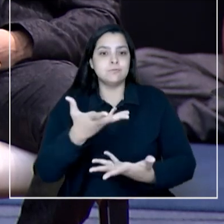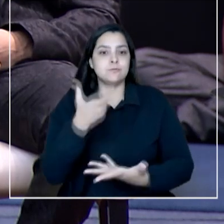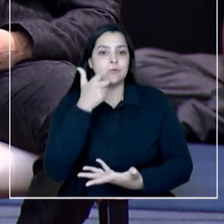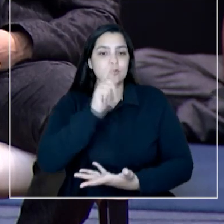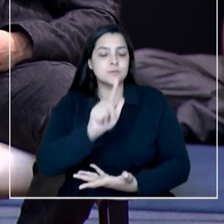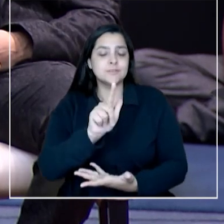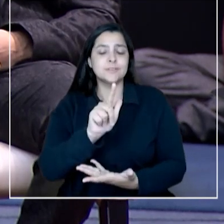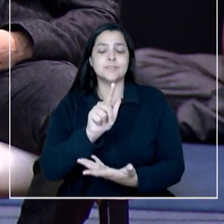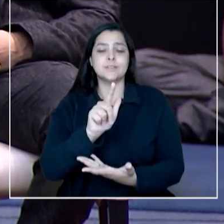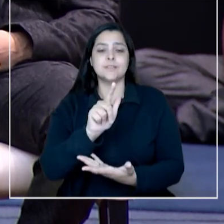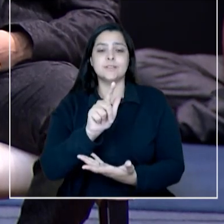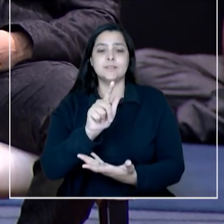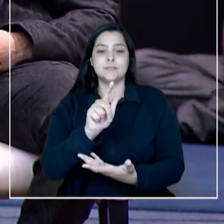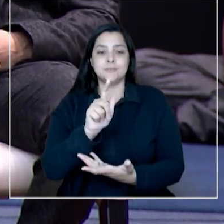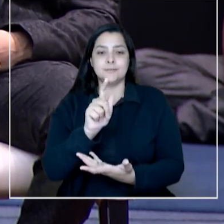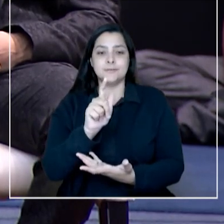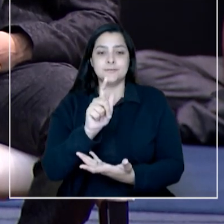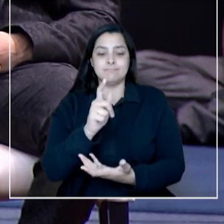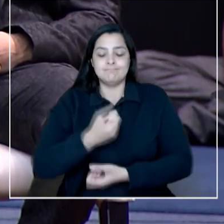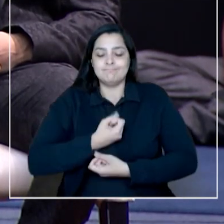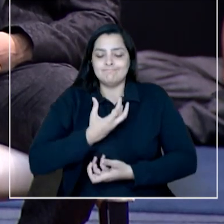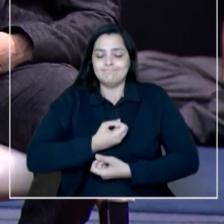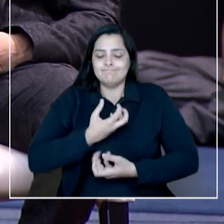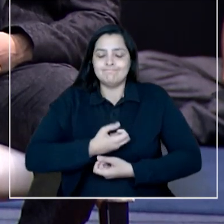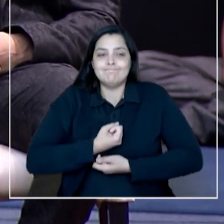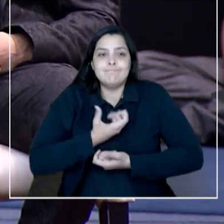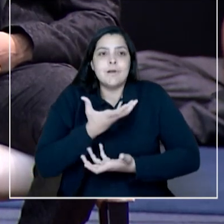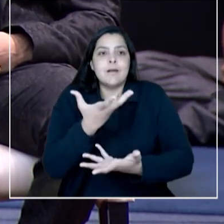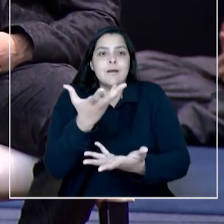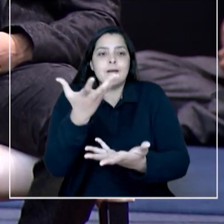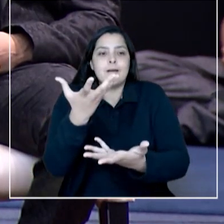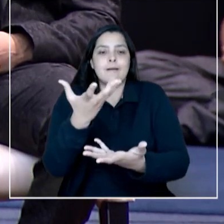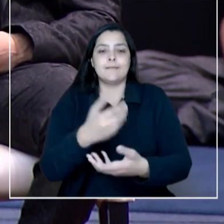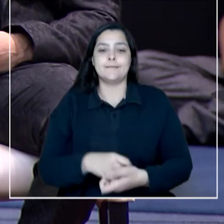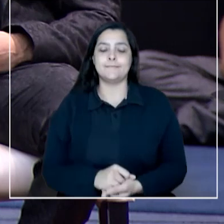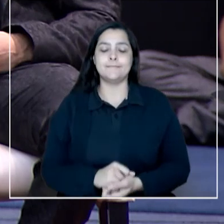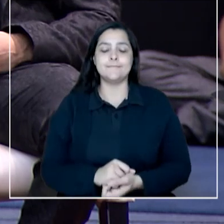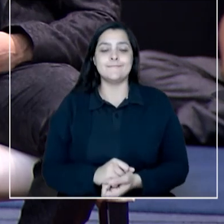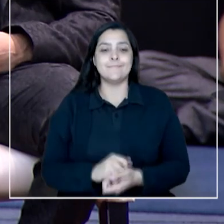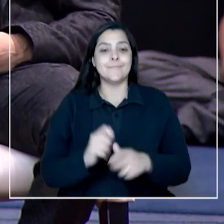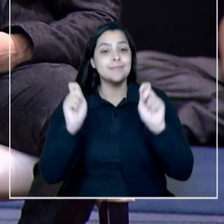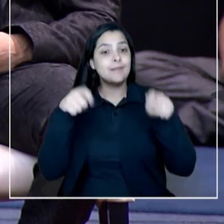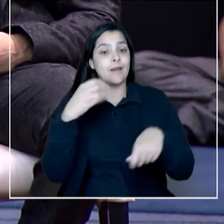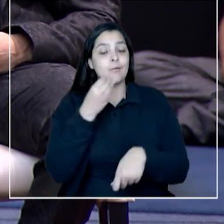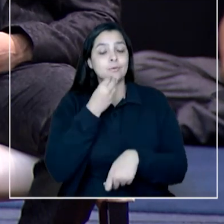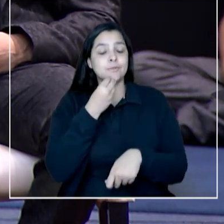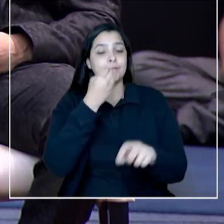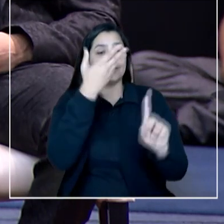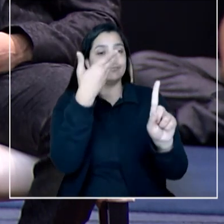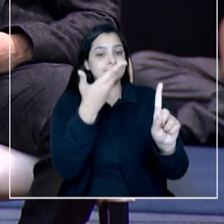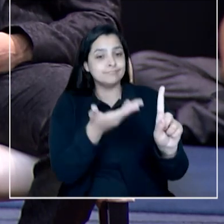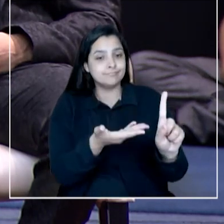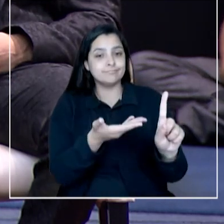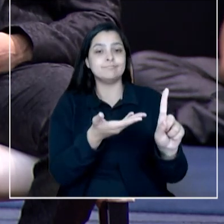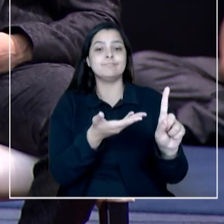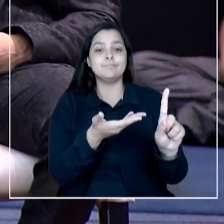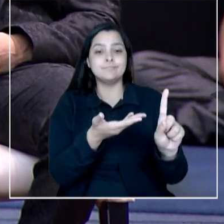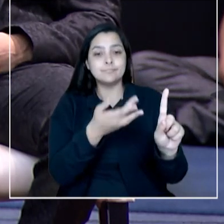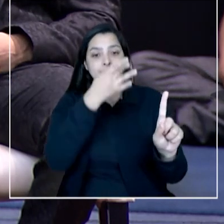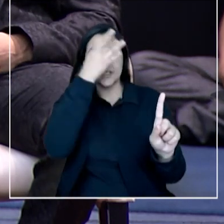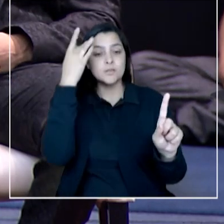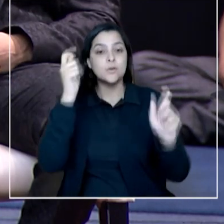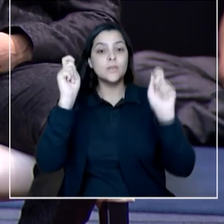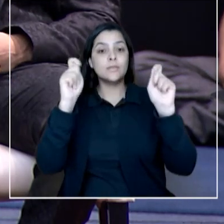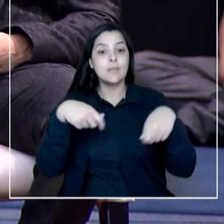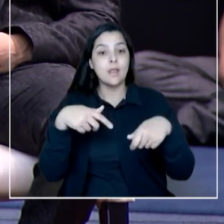o seu verdadeiro eu, mas, acima de tudo, é a oportunidade de homenagear alguém que se converte